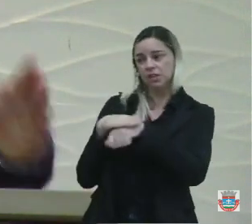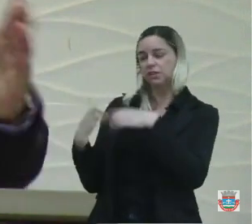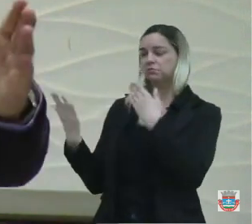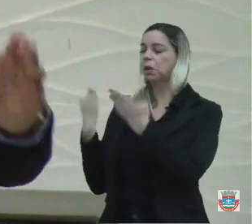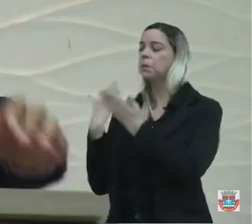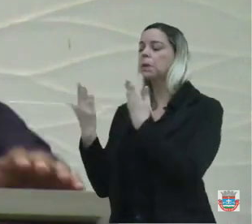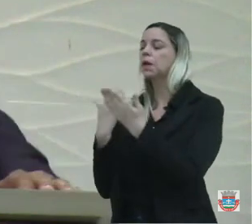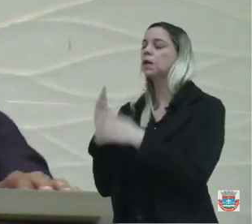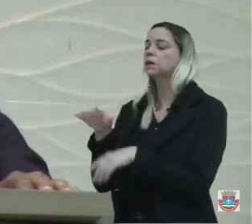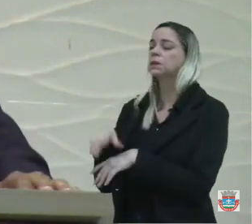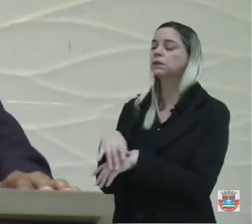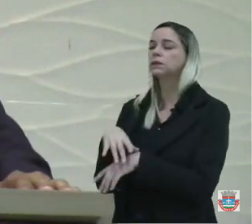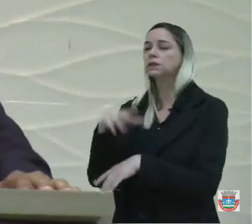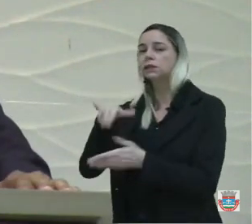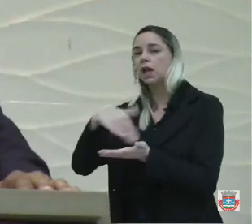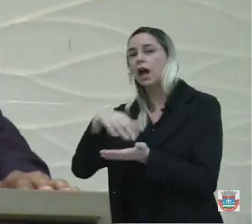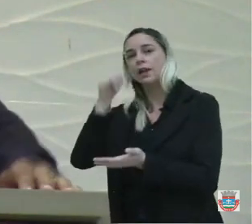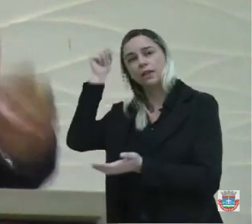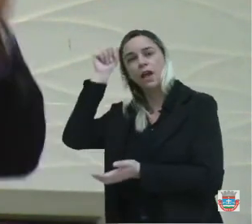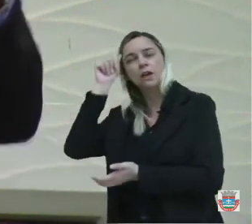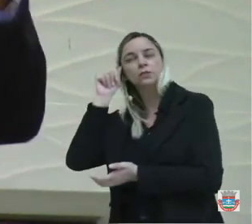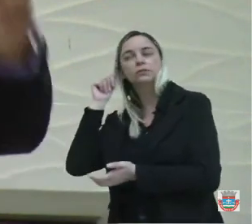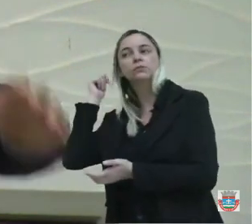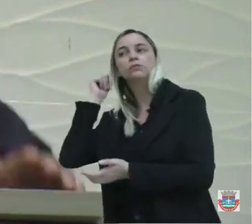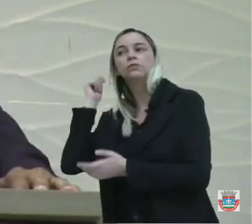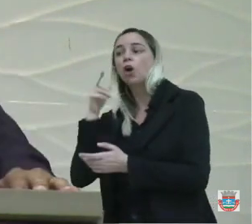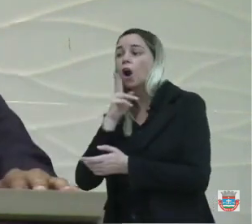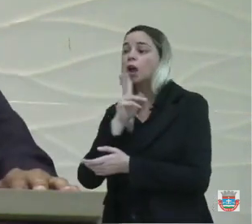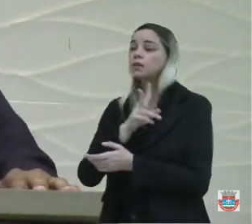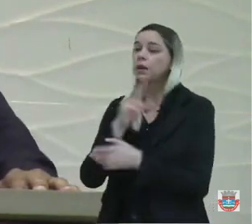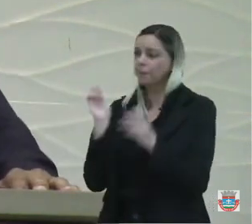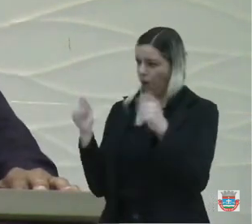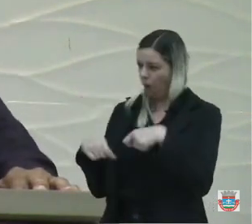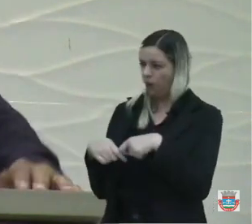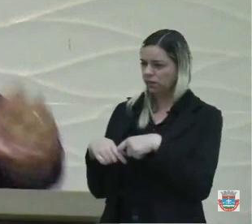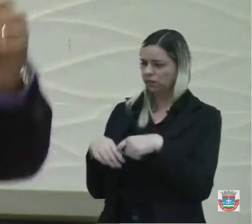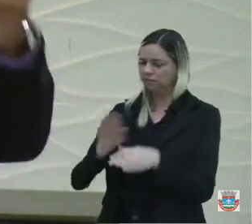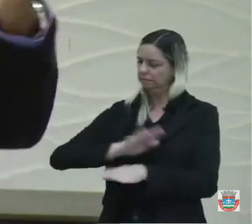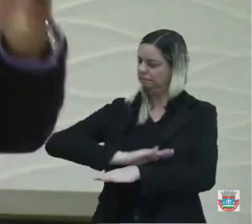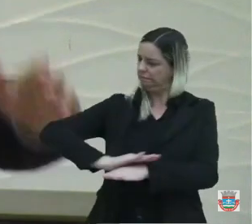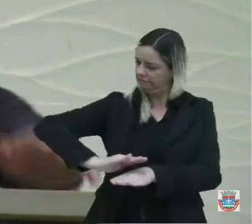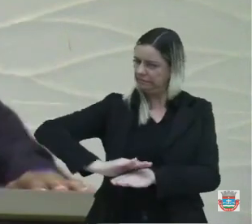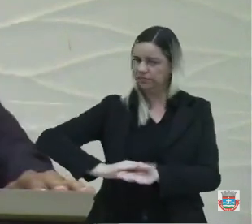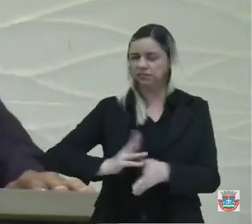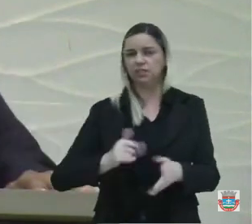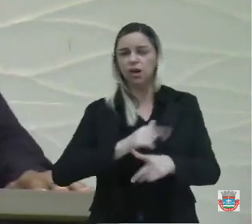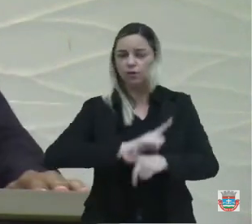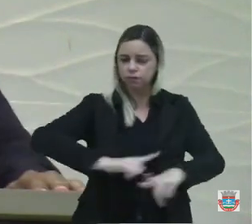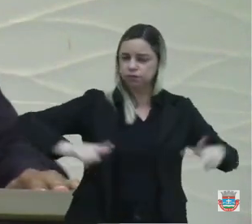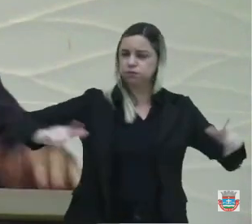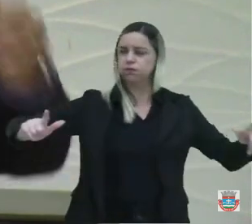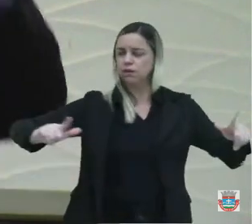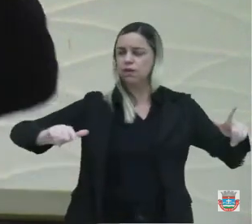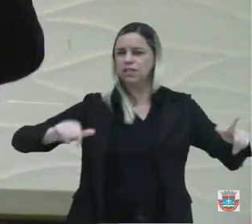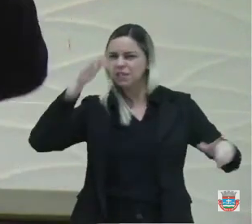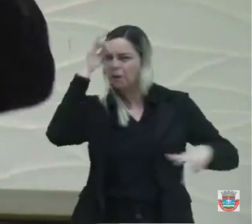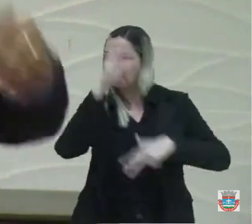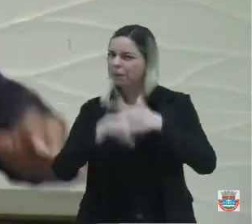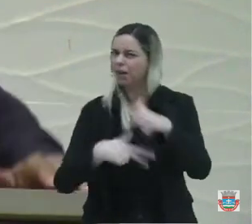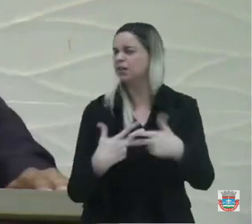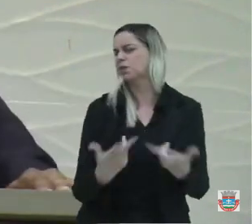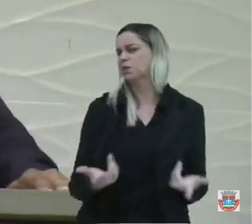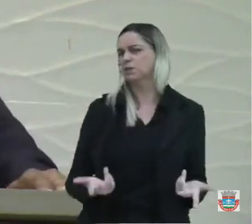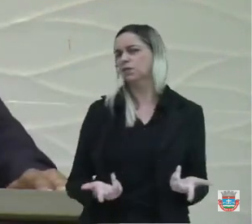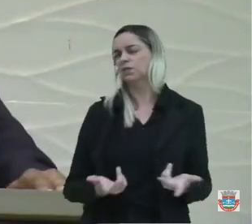que veja se pode calçar, já que está calçando aí a maioria de São Bento Una. Lá também